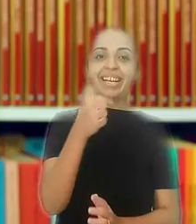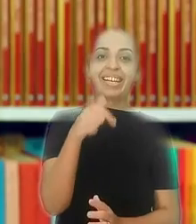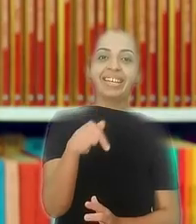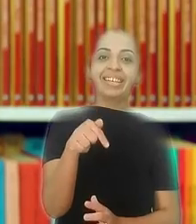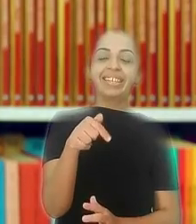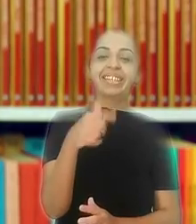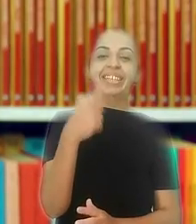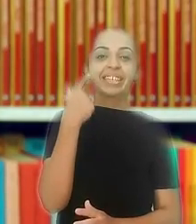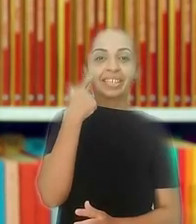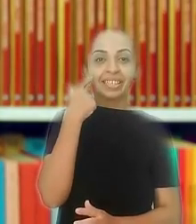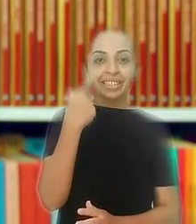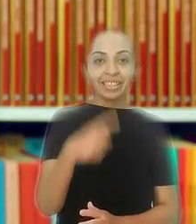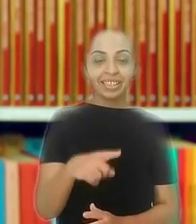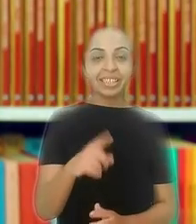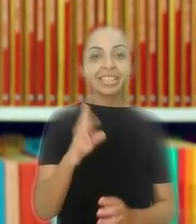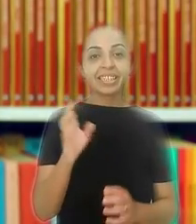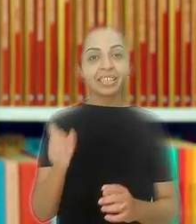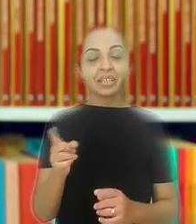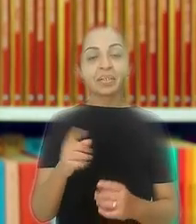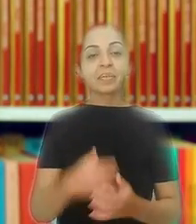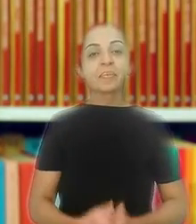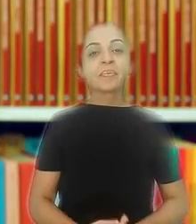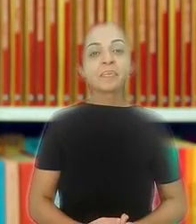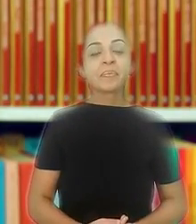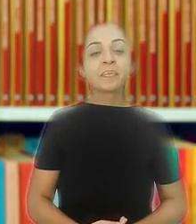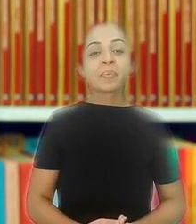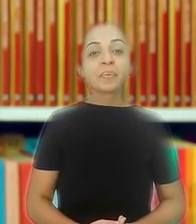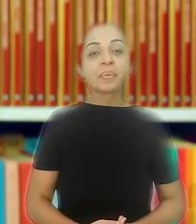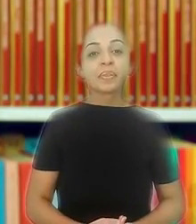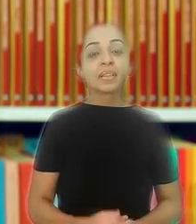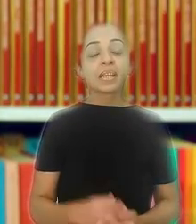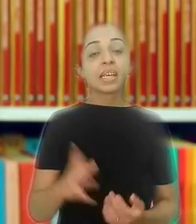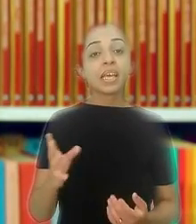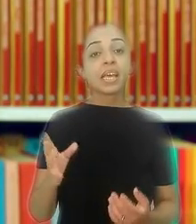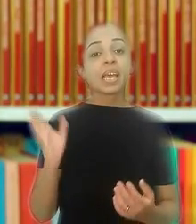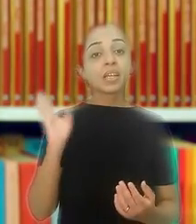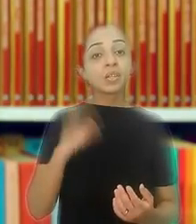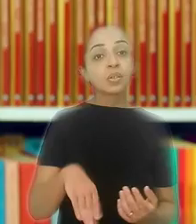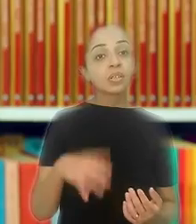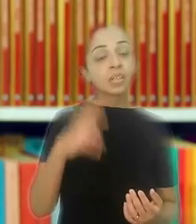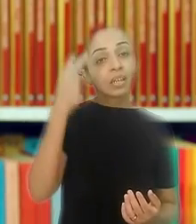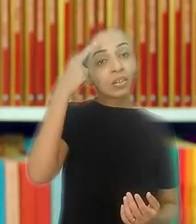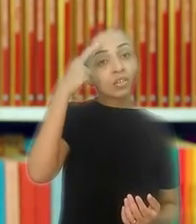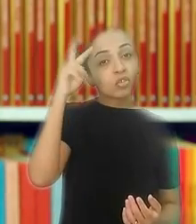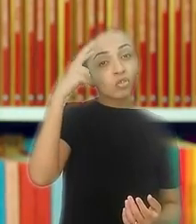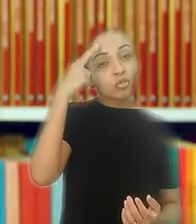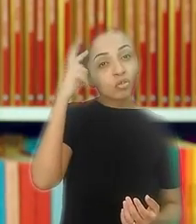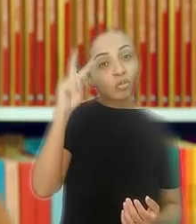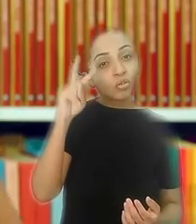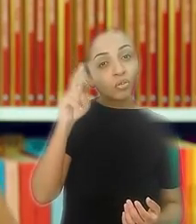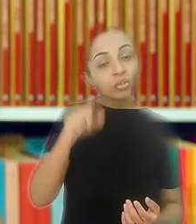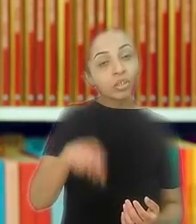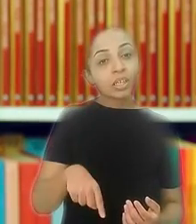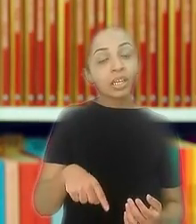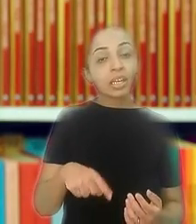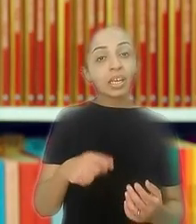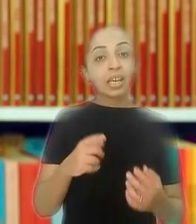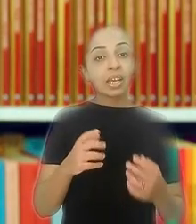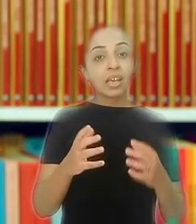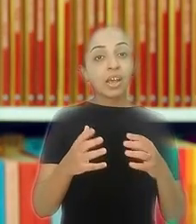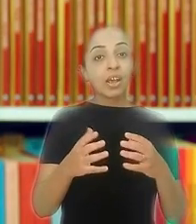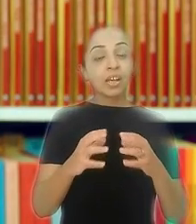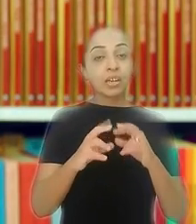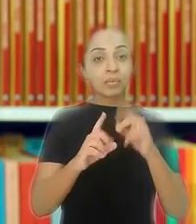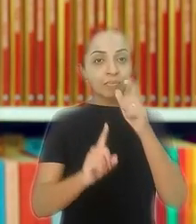eles estão por aí da Bianca Pinheiro e do Drag Stella que trouxeram a história de umas